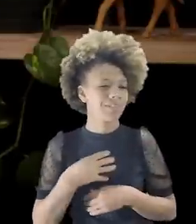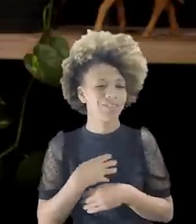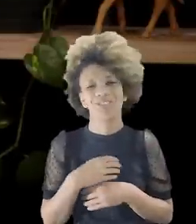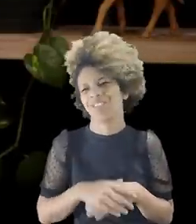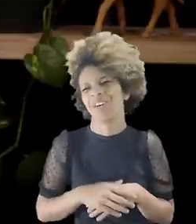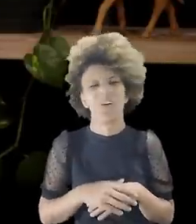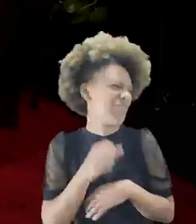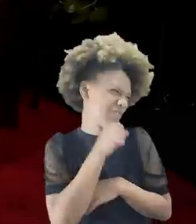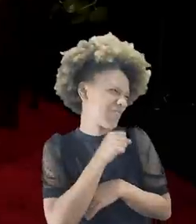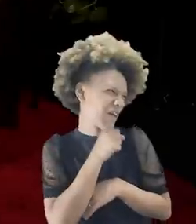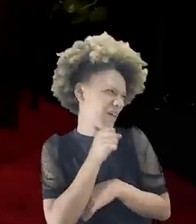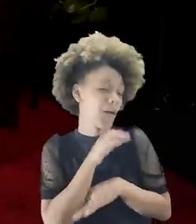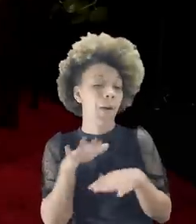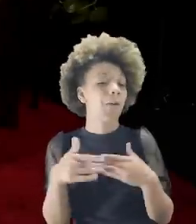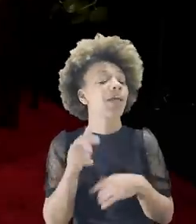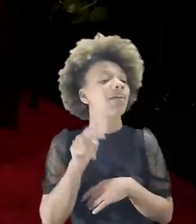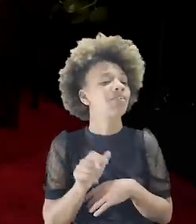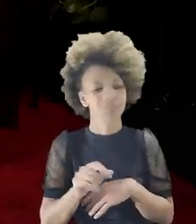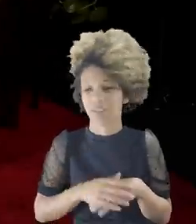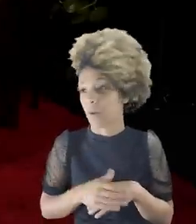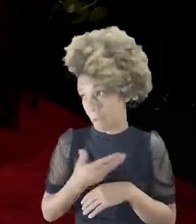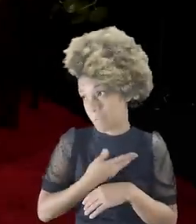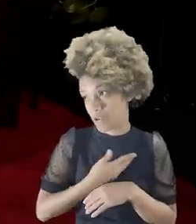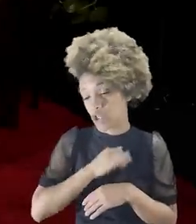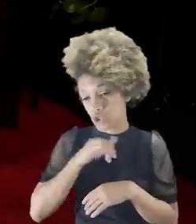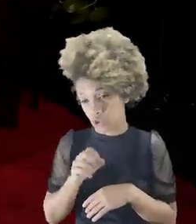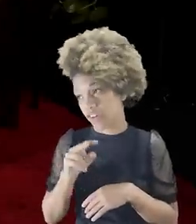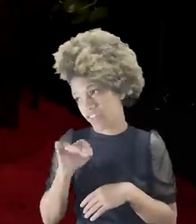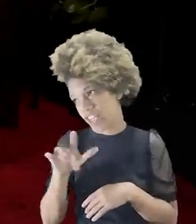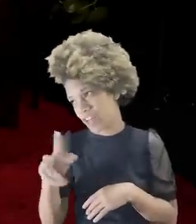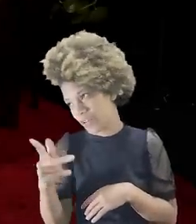sente quem é você hoje